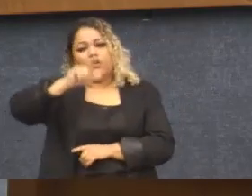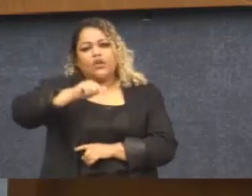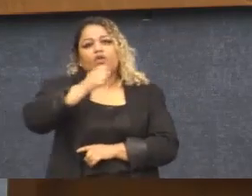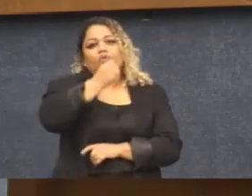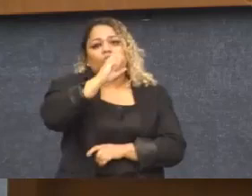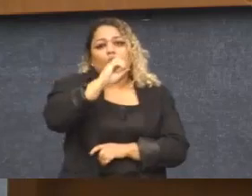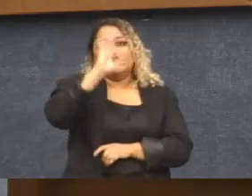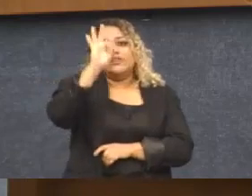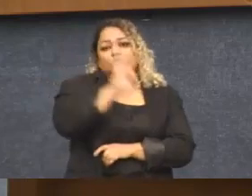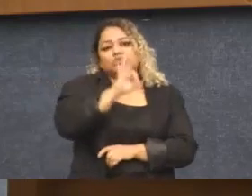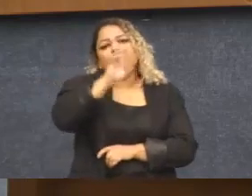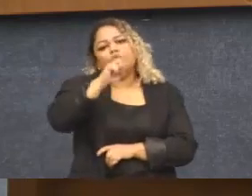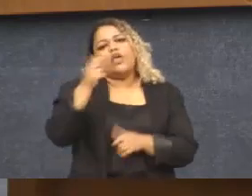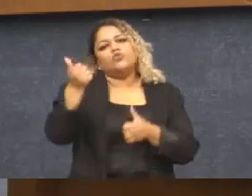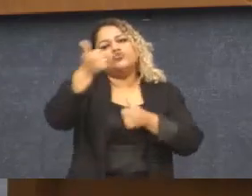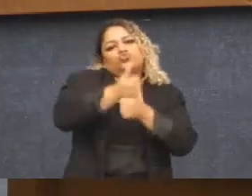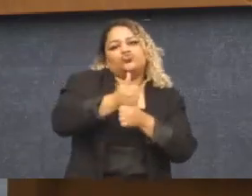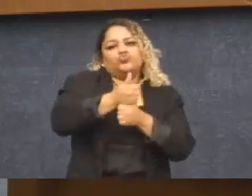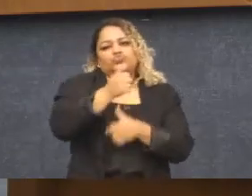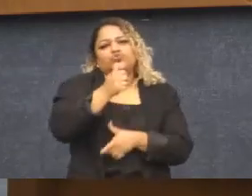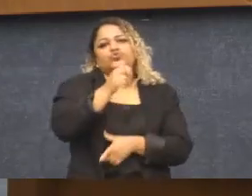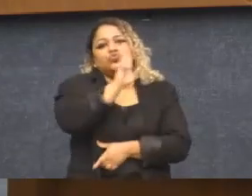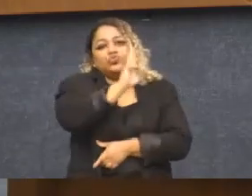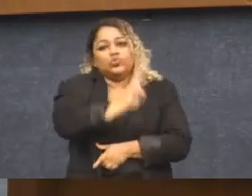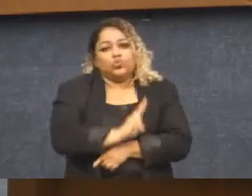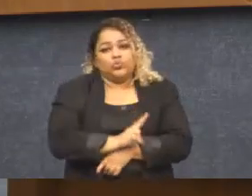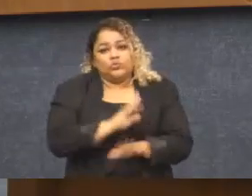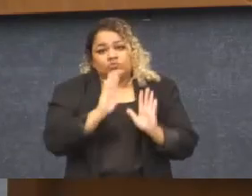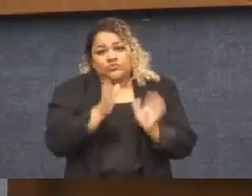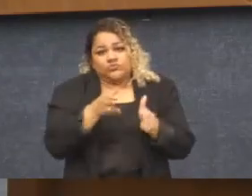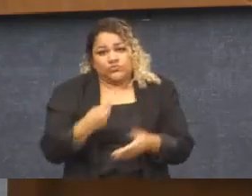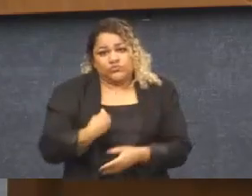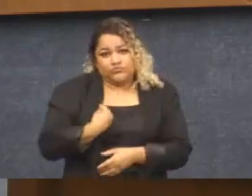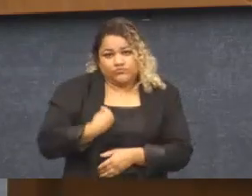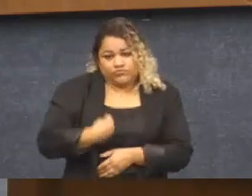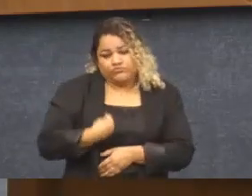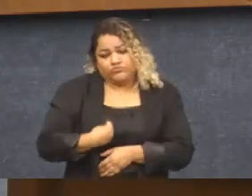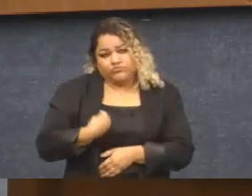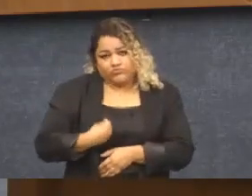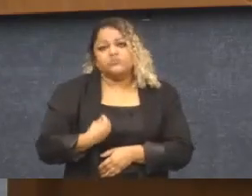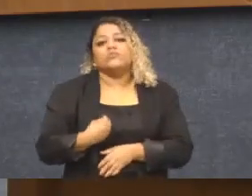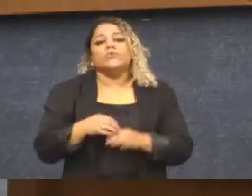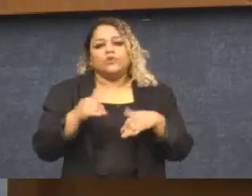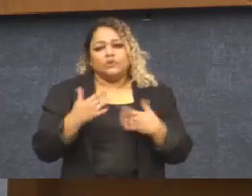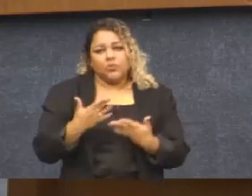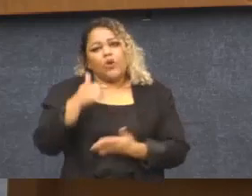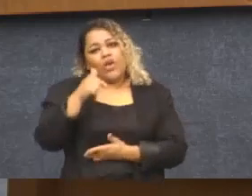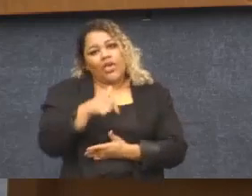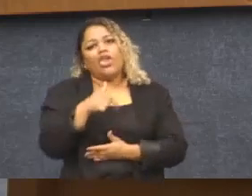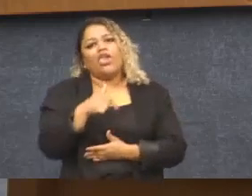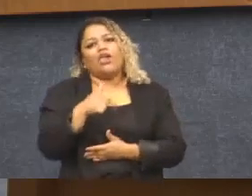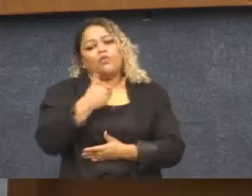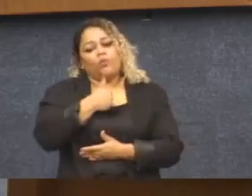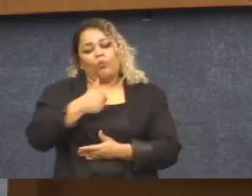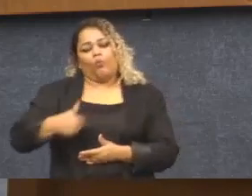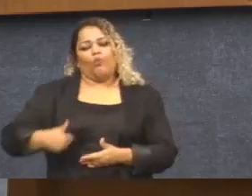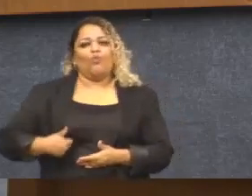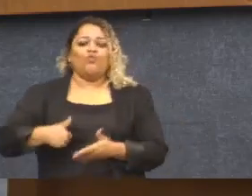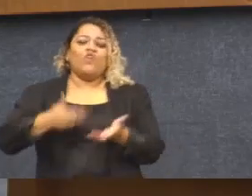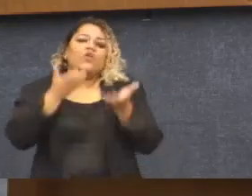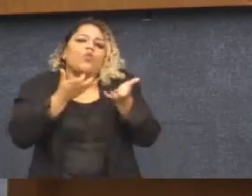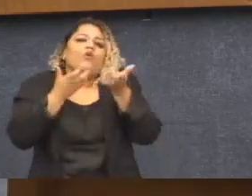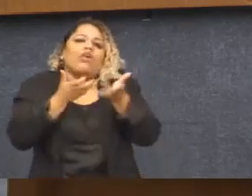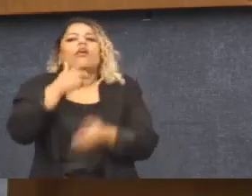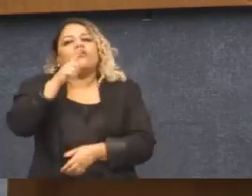80%, é substituição de nome do que já existe. Então, nós estamos falando daquilo que o poder e o governo anseia